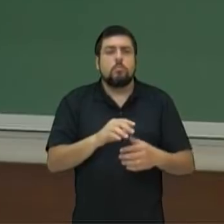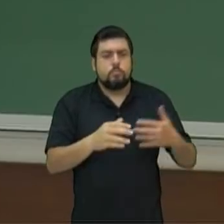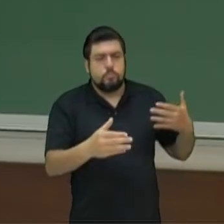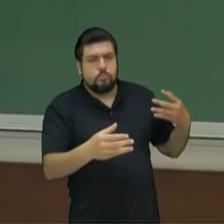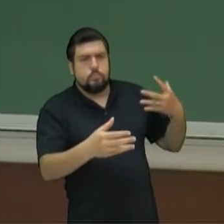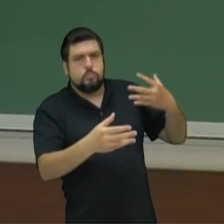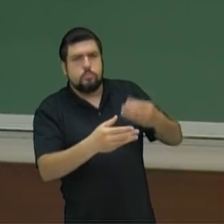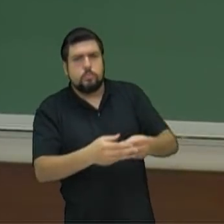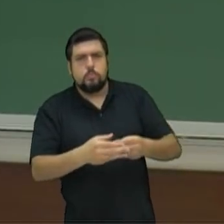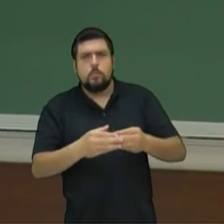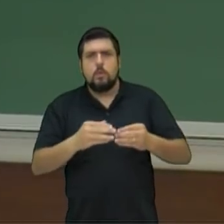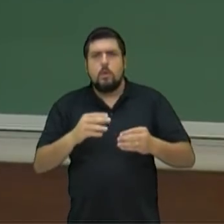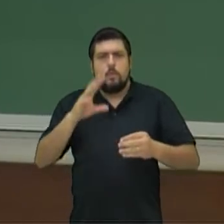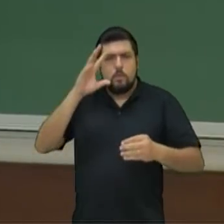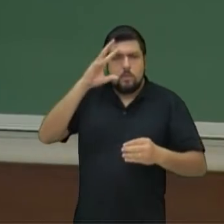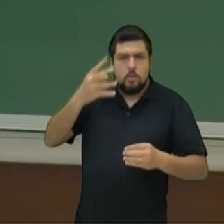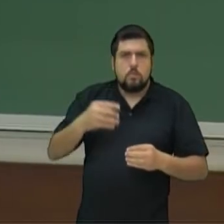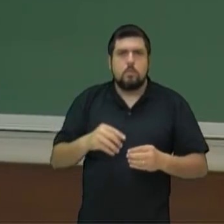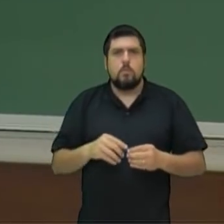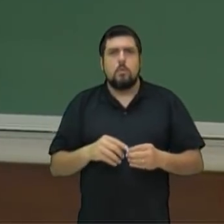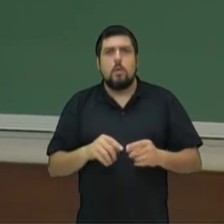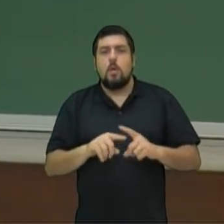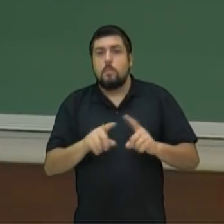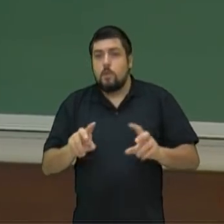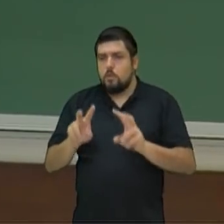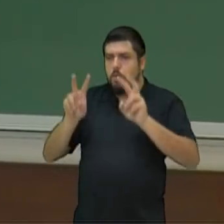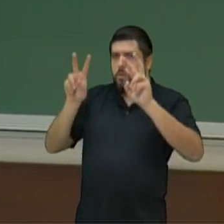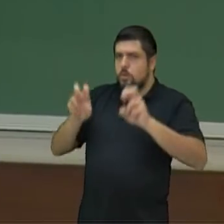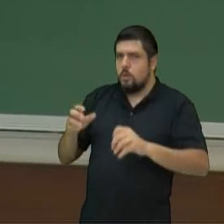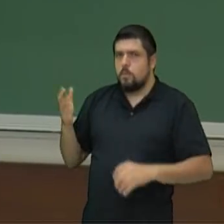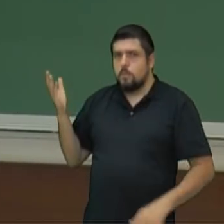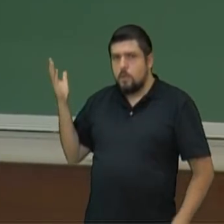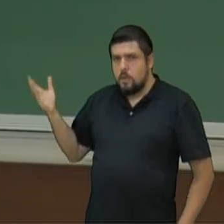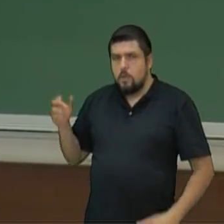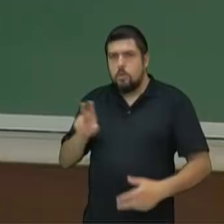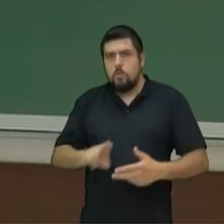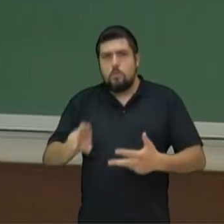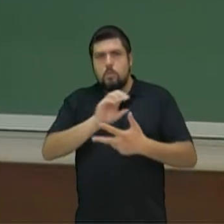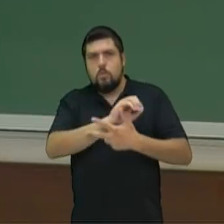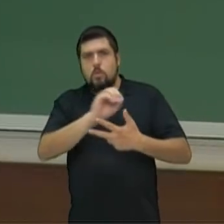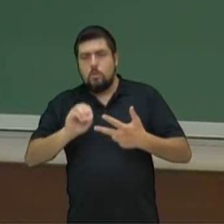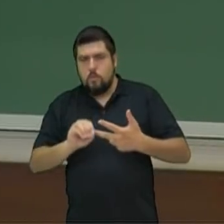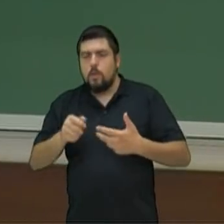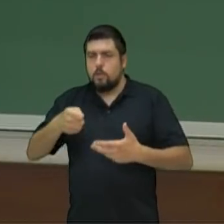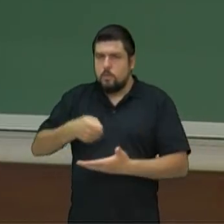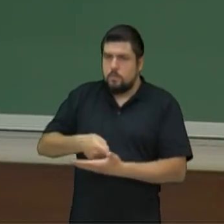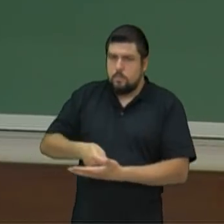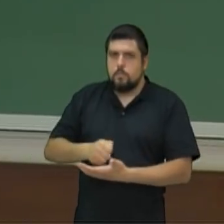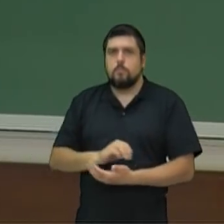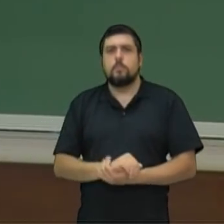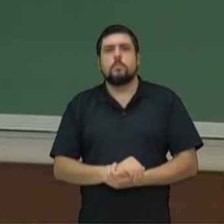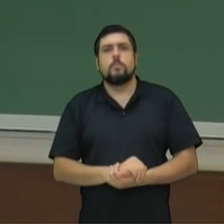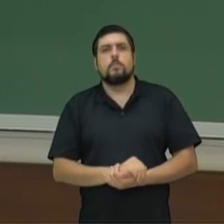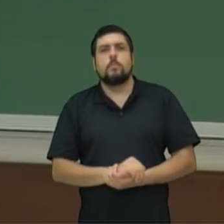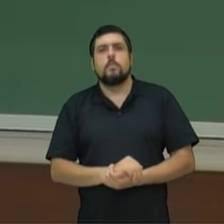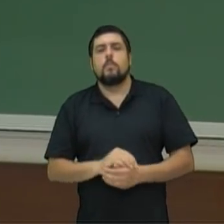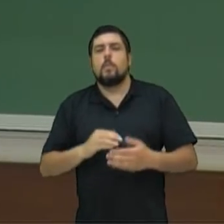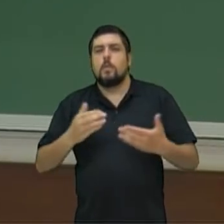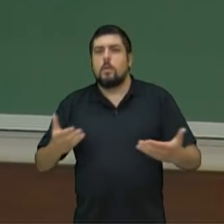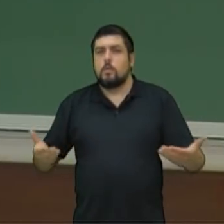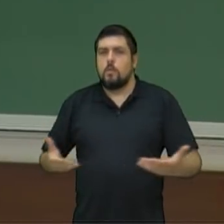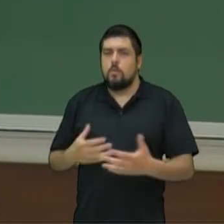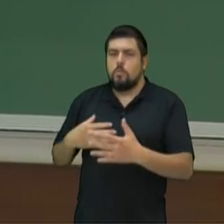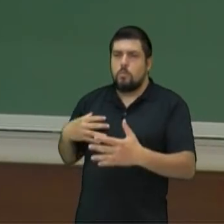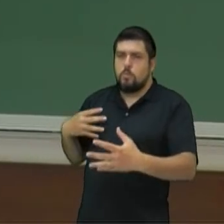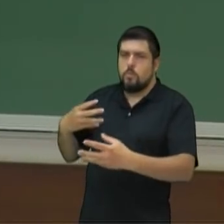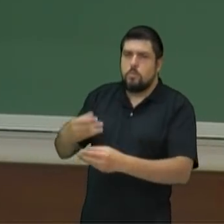apresenta um debate ali e já resolve. Agora, o tema, esta redação foi usada por Enem, então o Enem exige isso, ok? Então, o que nós vimos hoje?